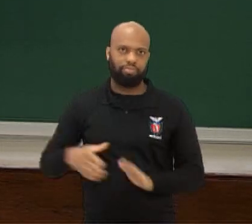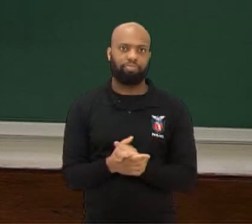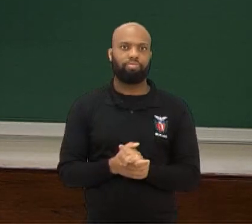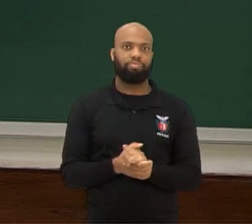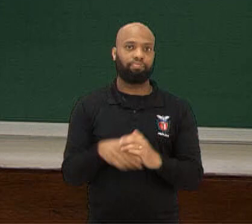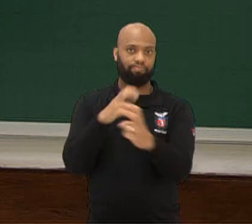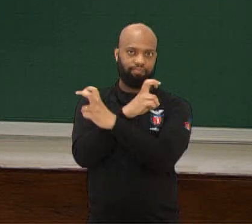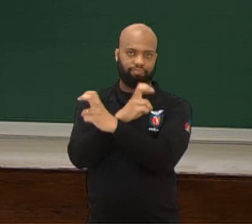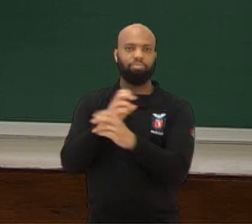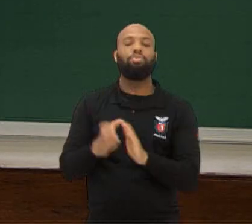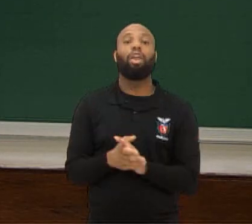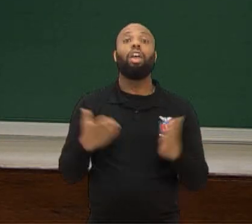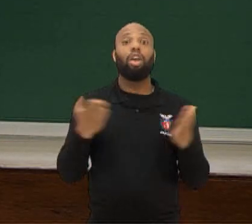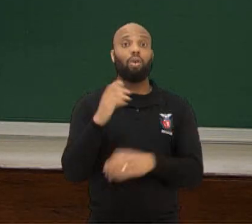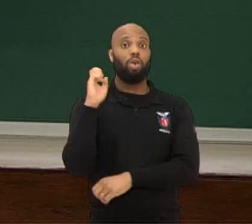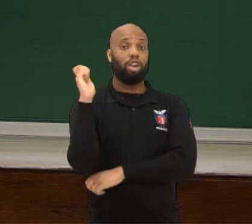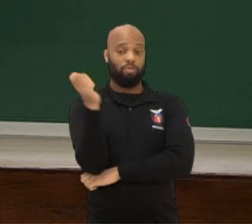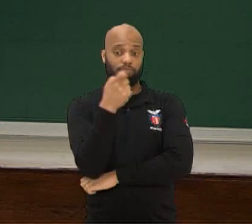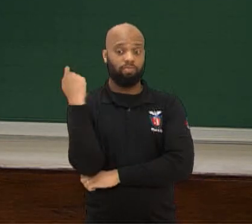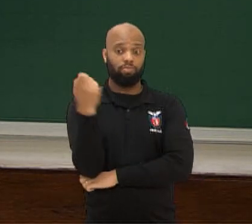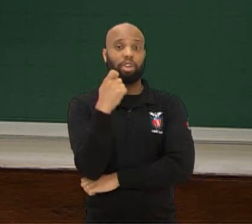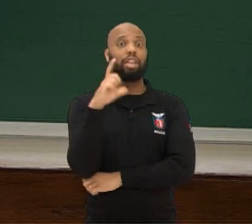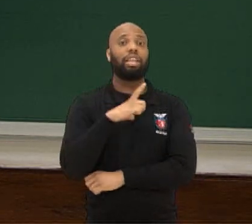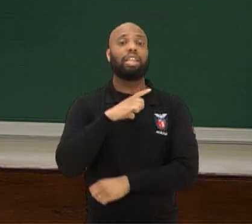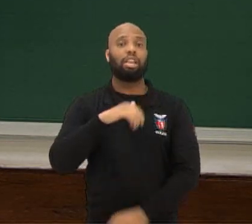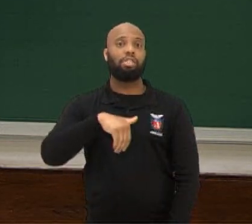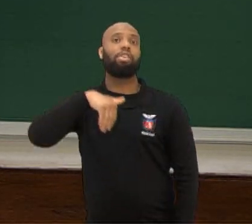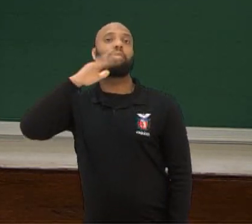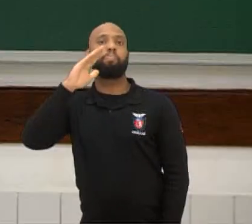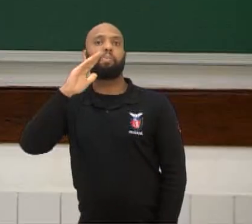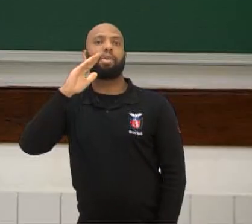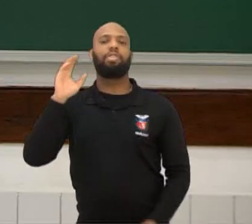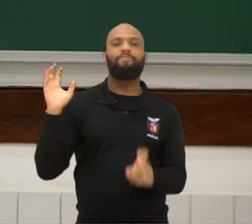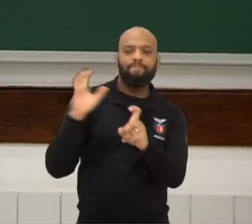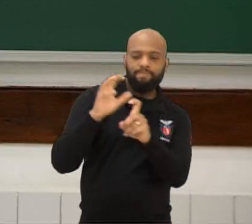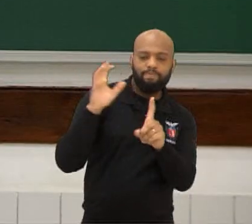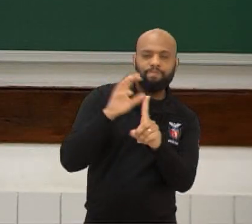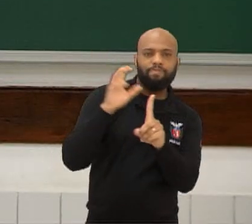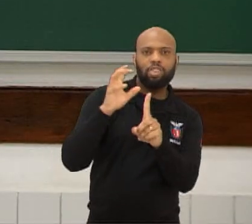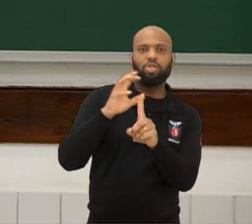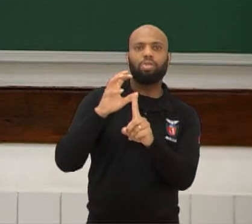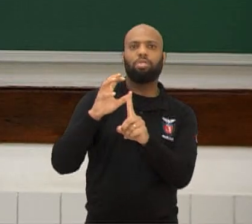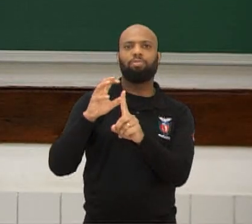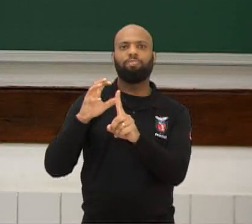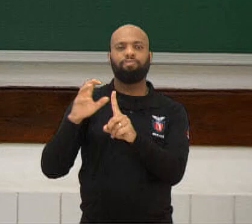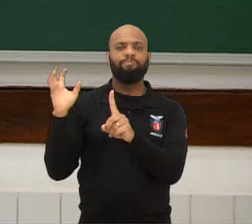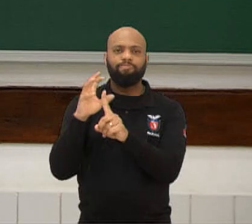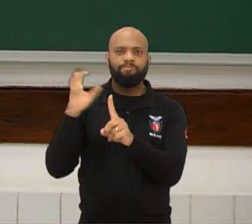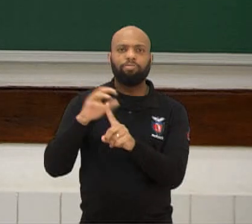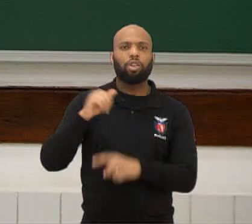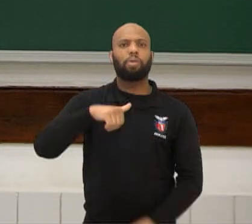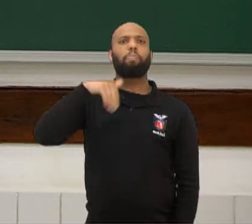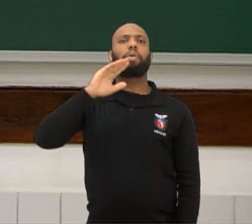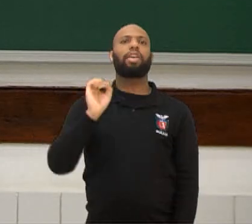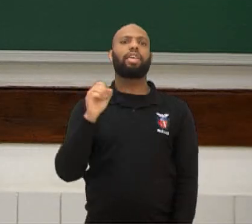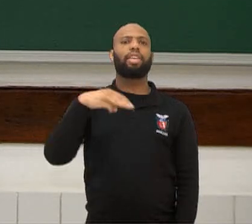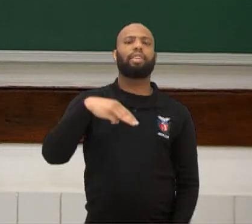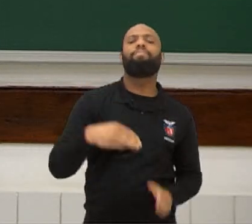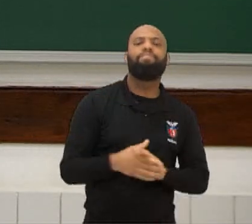uma influência predominante de quem? Quem foram os grupos que mais influenciaram nesses aspectos